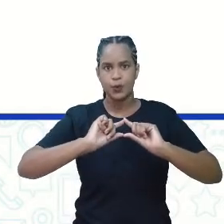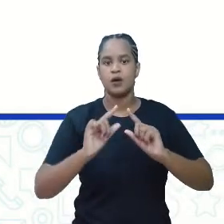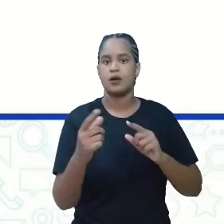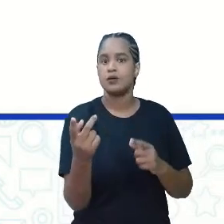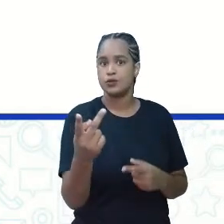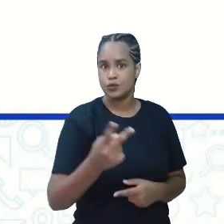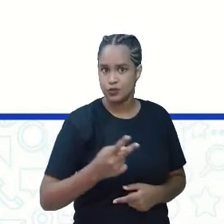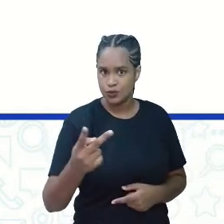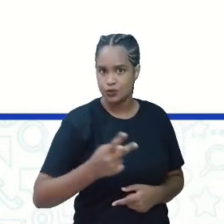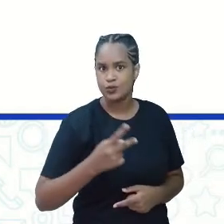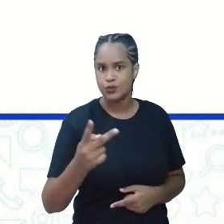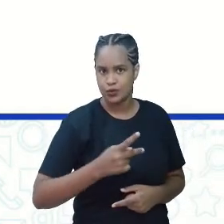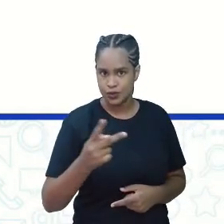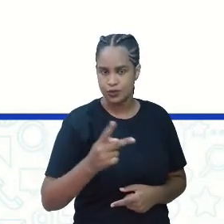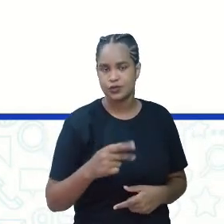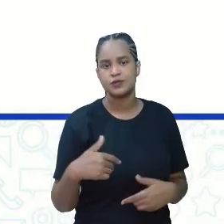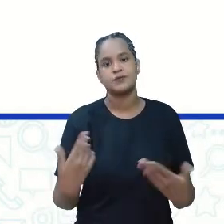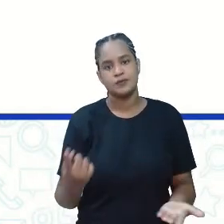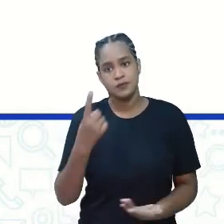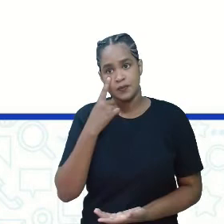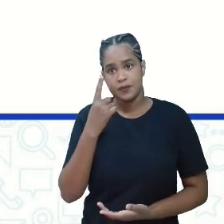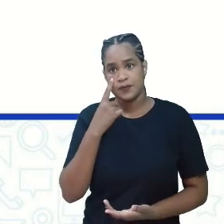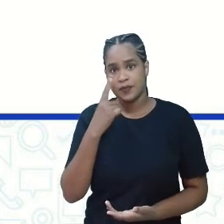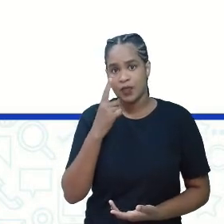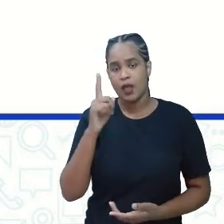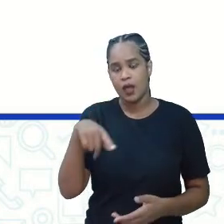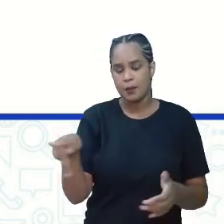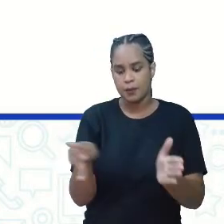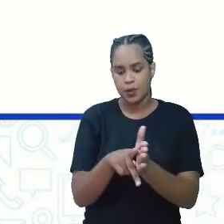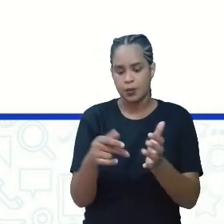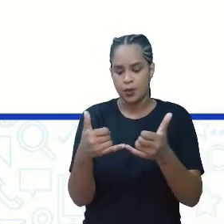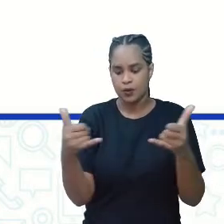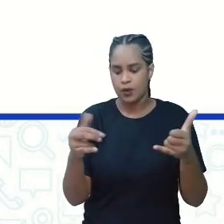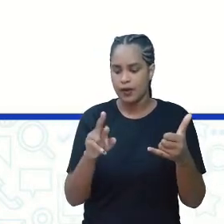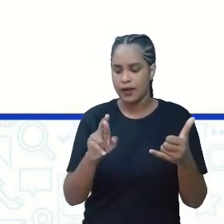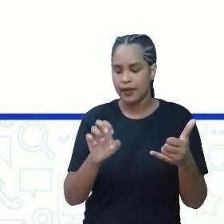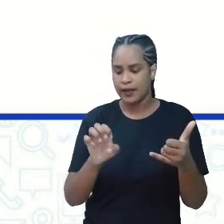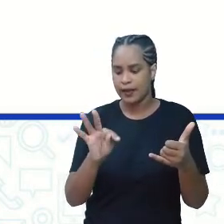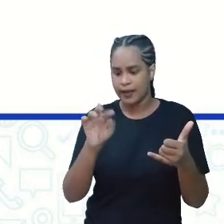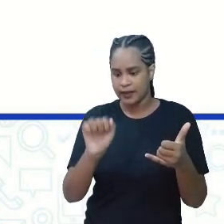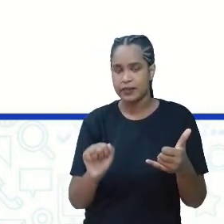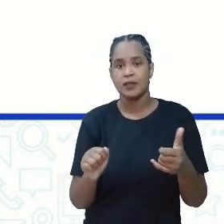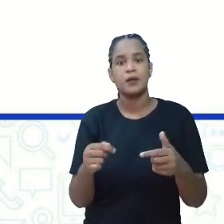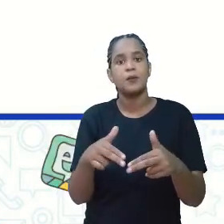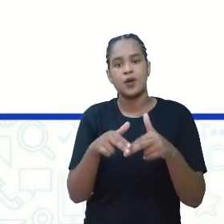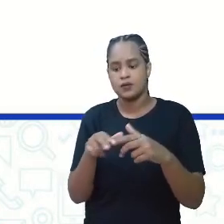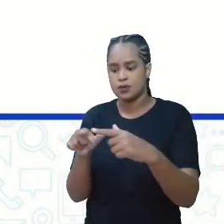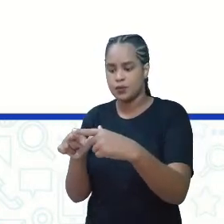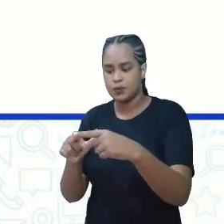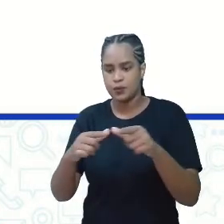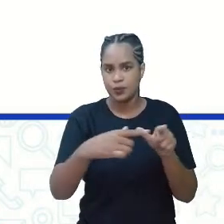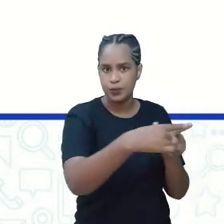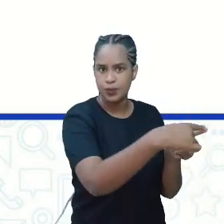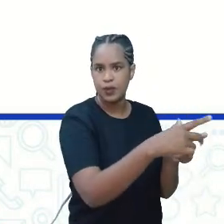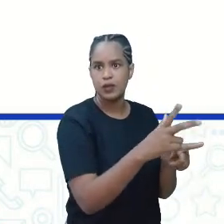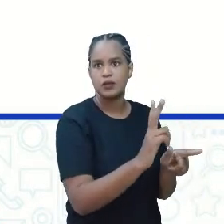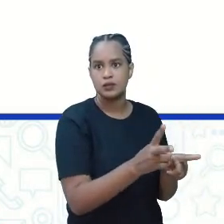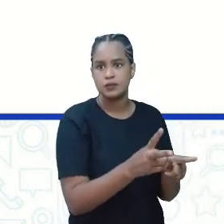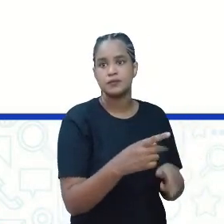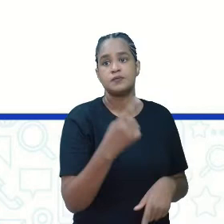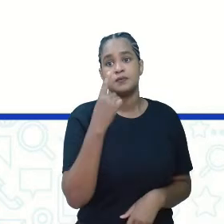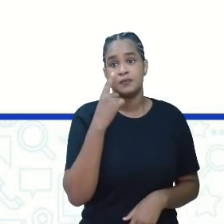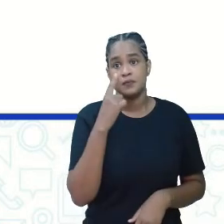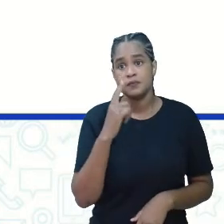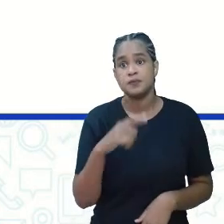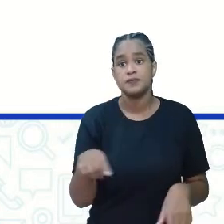porque eu indiquei com duas setas nas extremidades, tá joia? Passando aqui, ó, eu